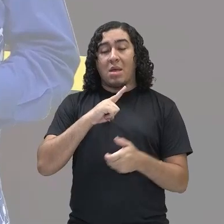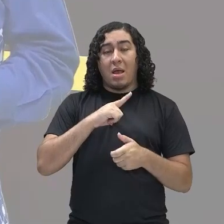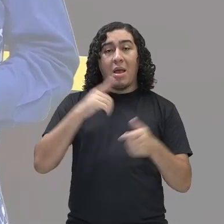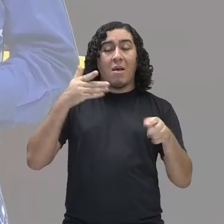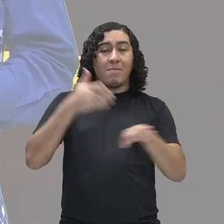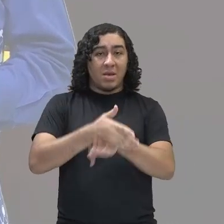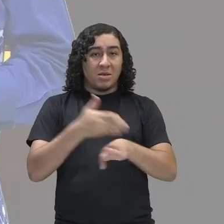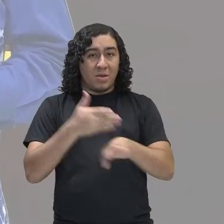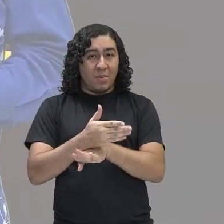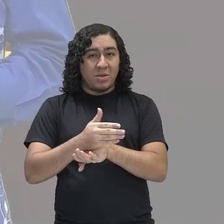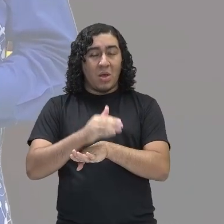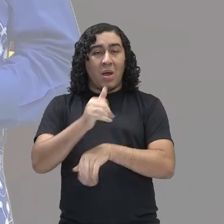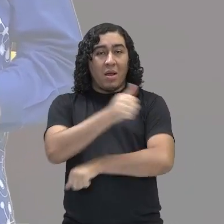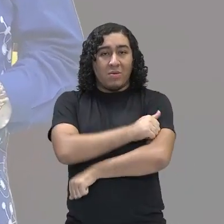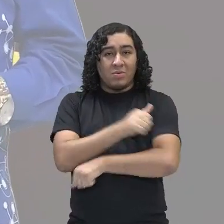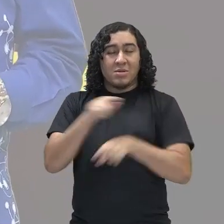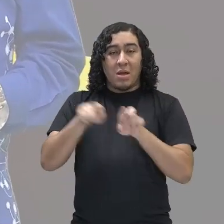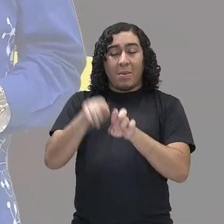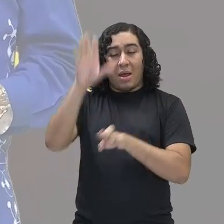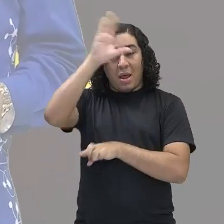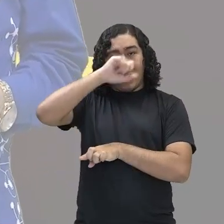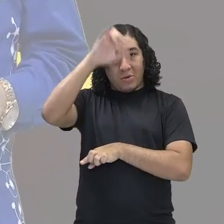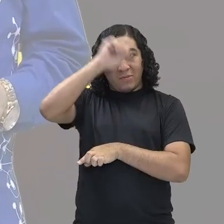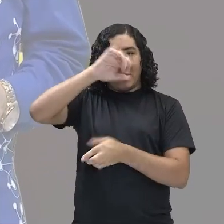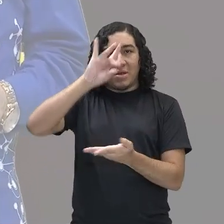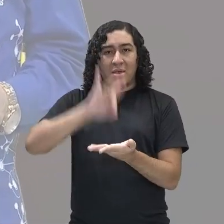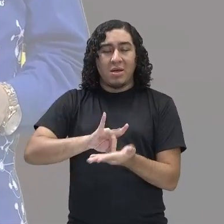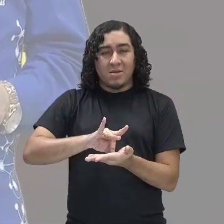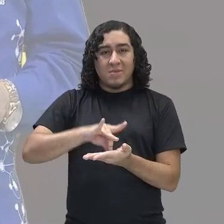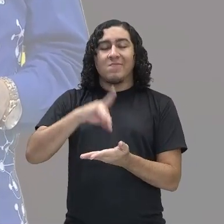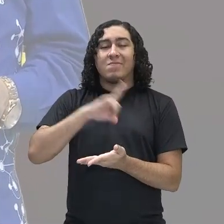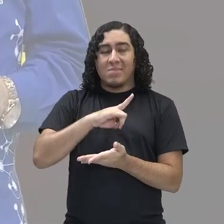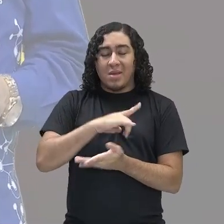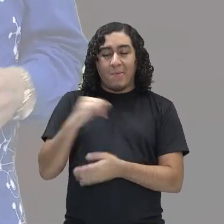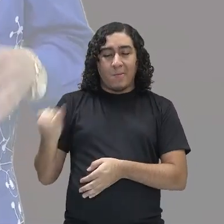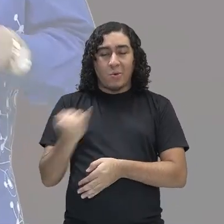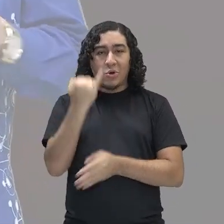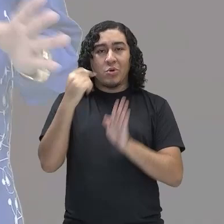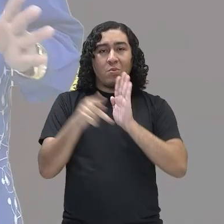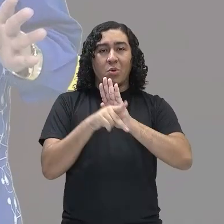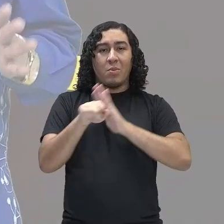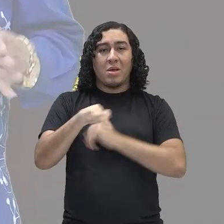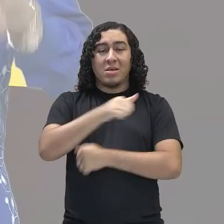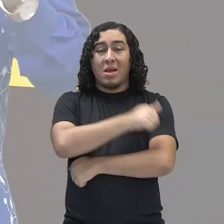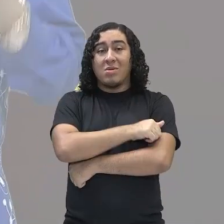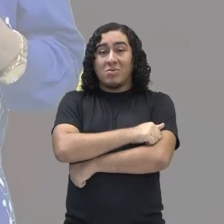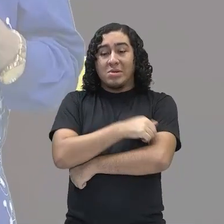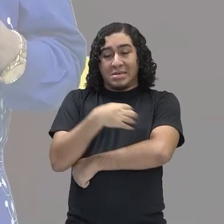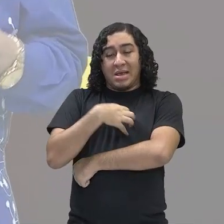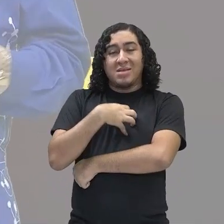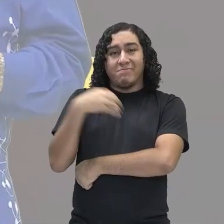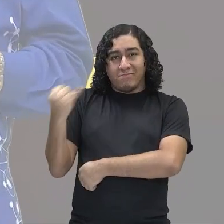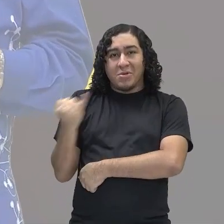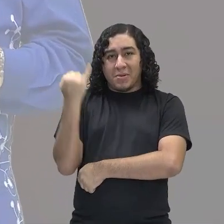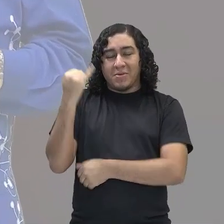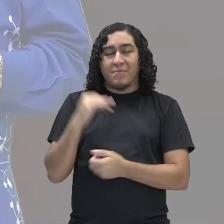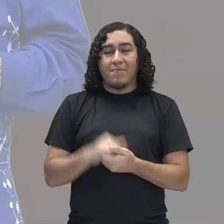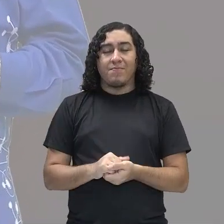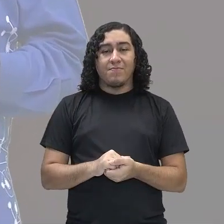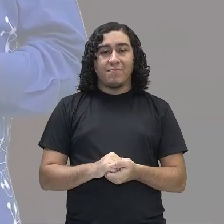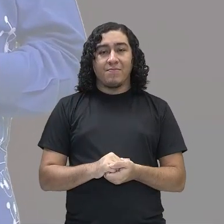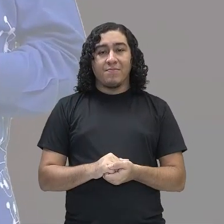aprendizagem significativa, que seja importante para você. Ou seja, tratamos aqui